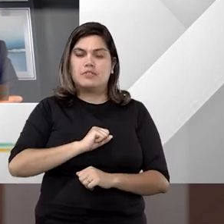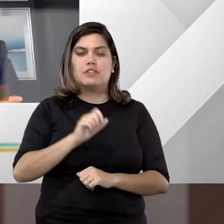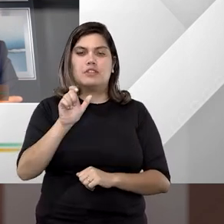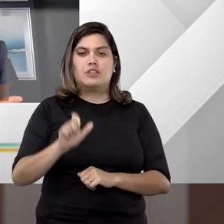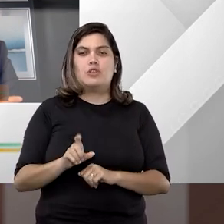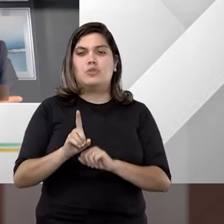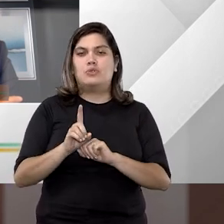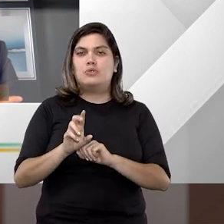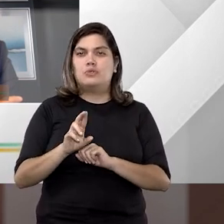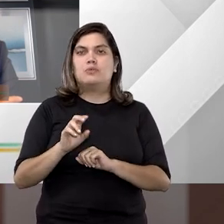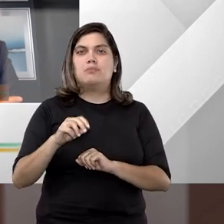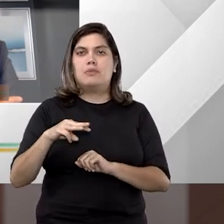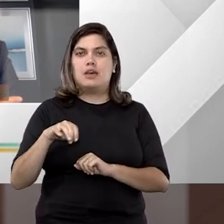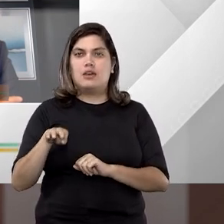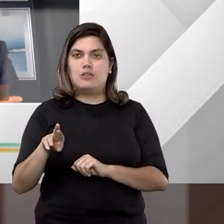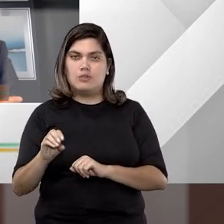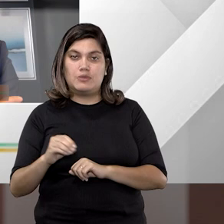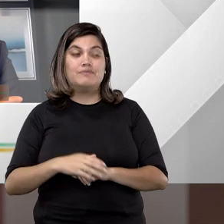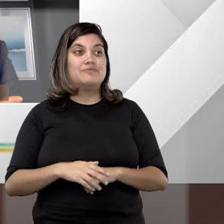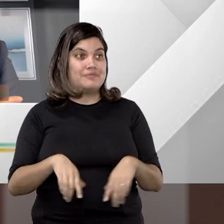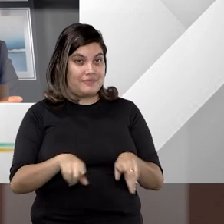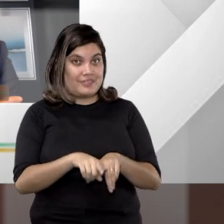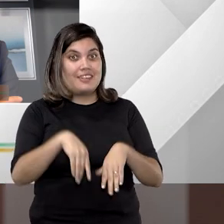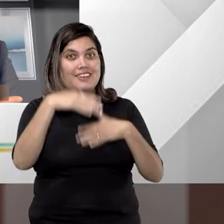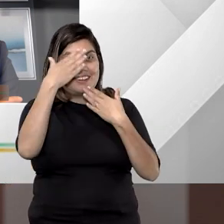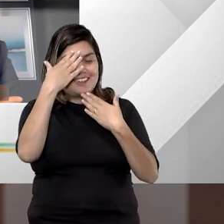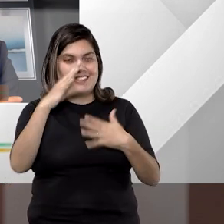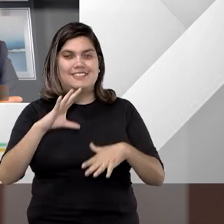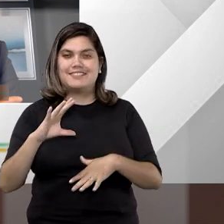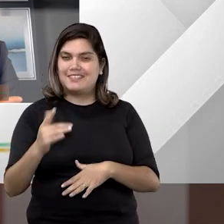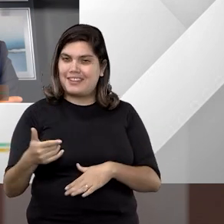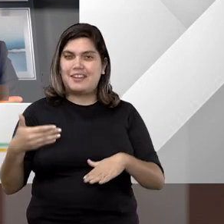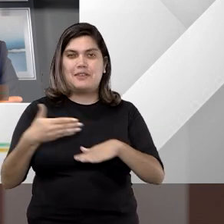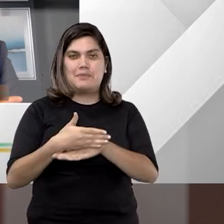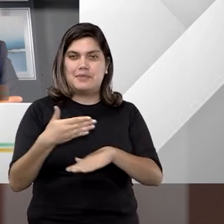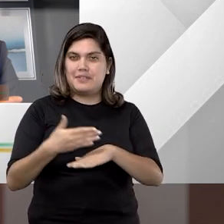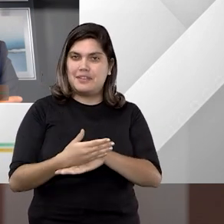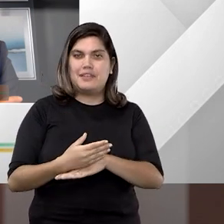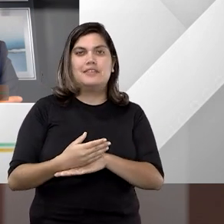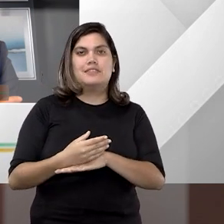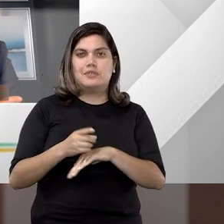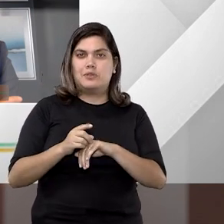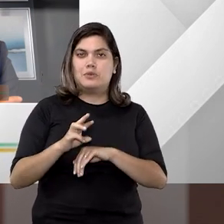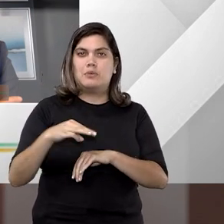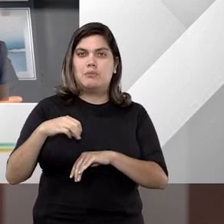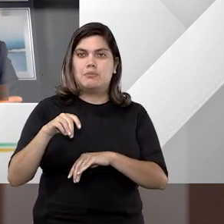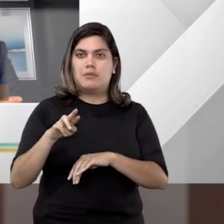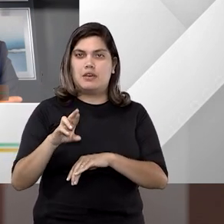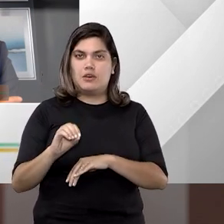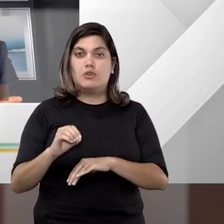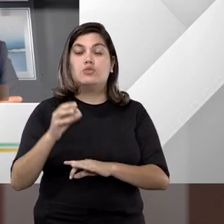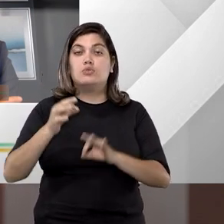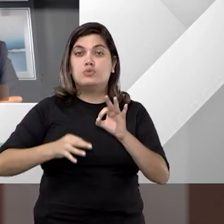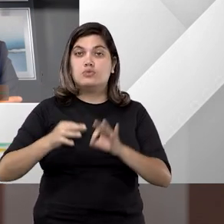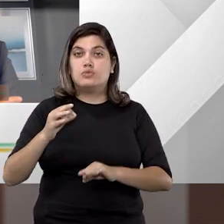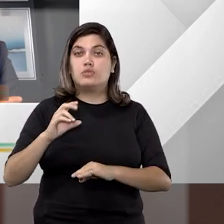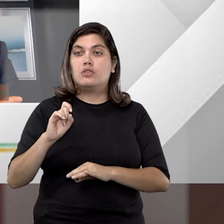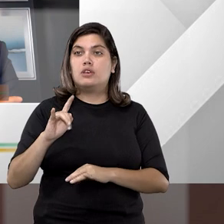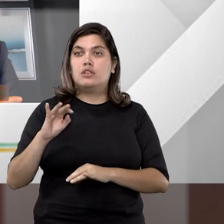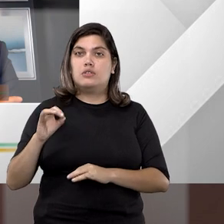ao lado do querido Maura Fernandinho pois aí eu também agradeço Clara participação do Dr Mauro ferrandin